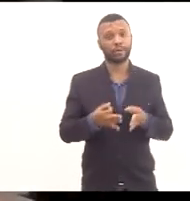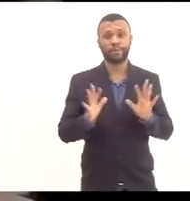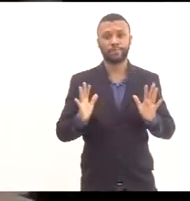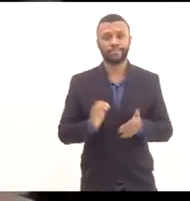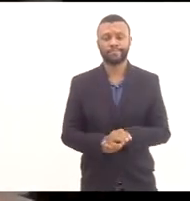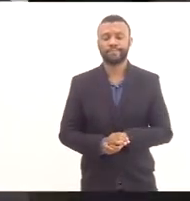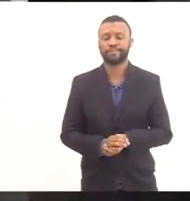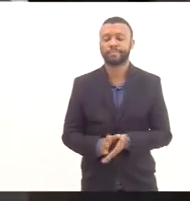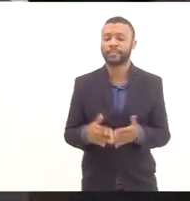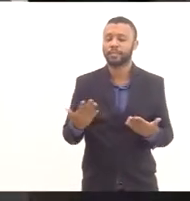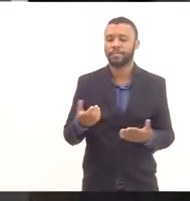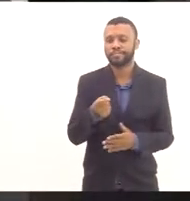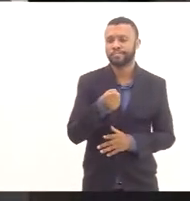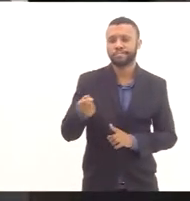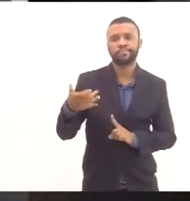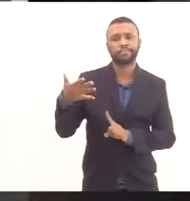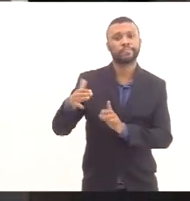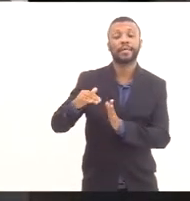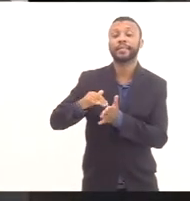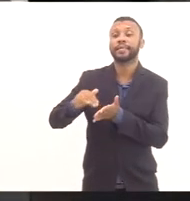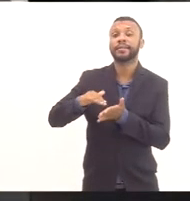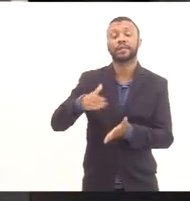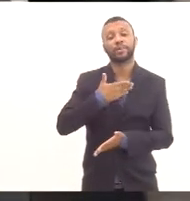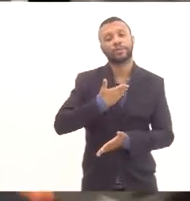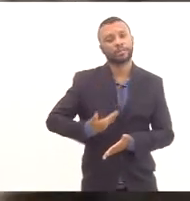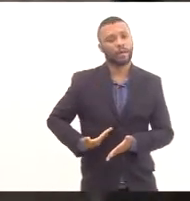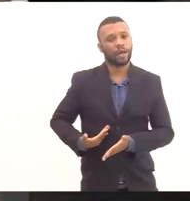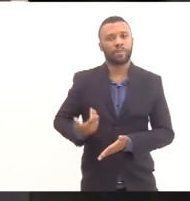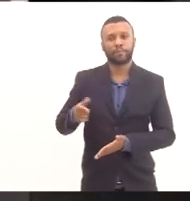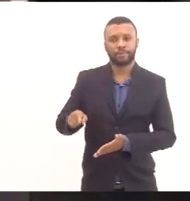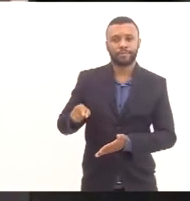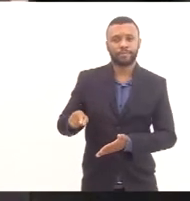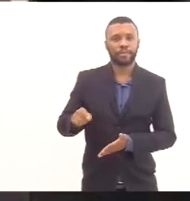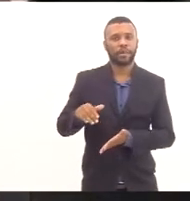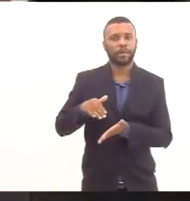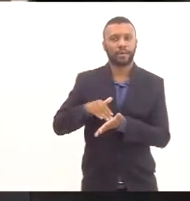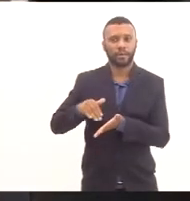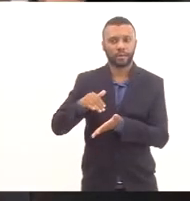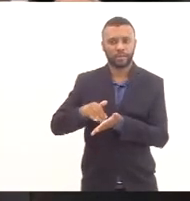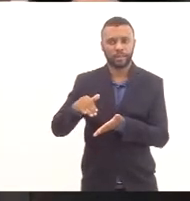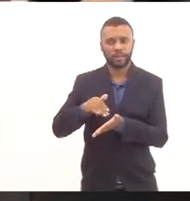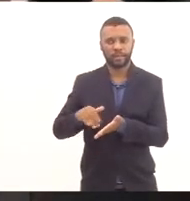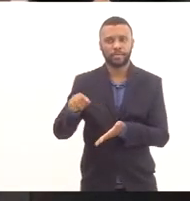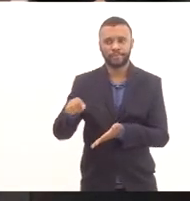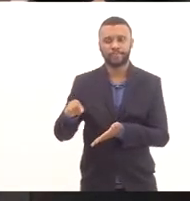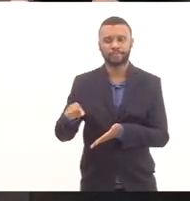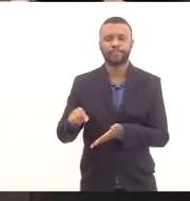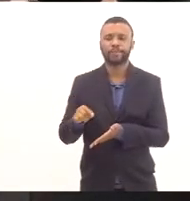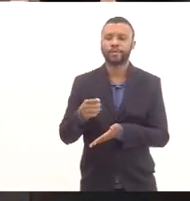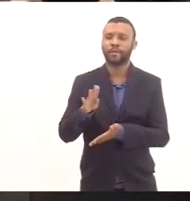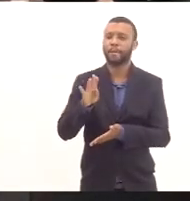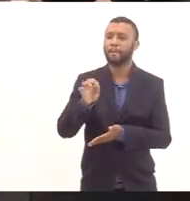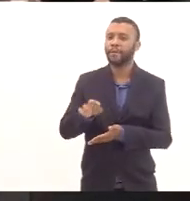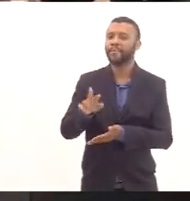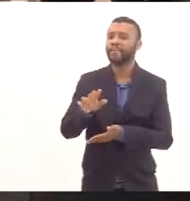passa a palavra para o secretário da Secretaria de Estado o secretário a Olá seja bem-vindo mais uma vez